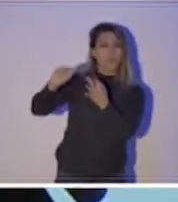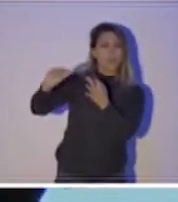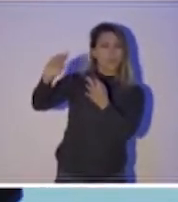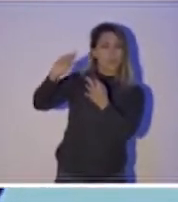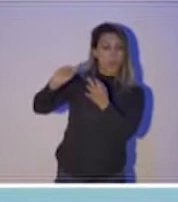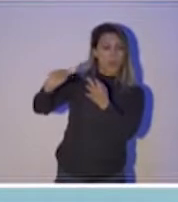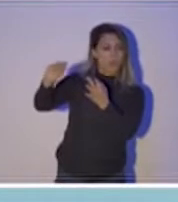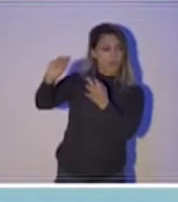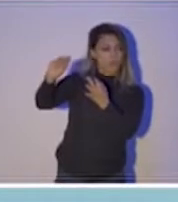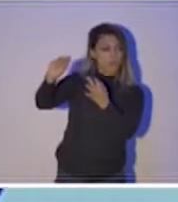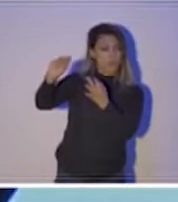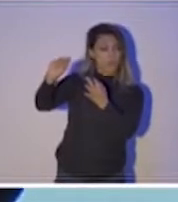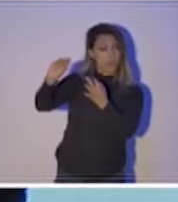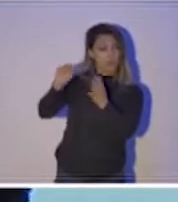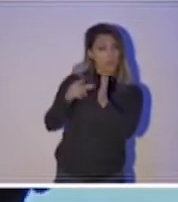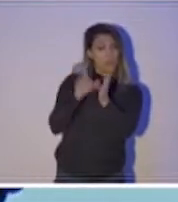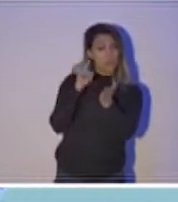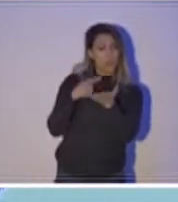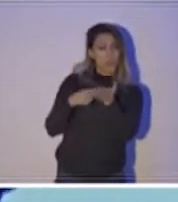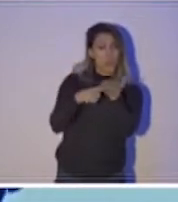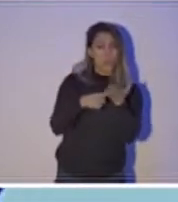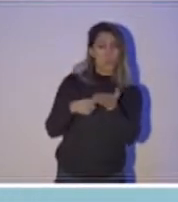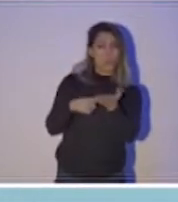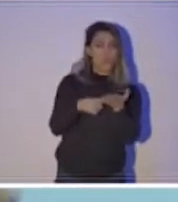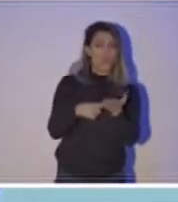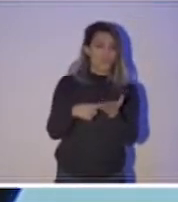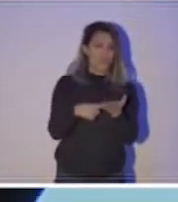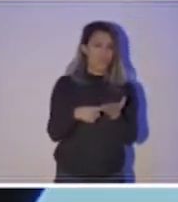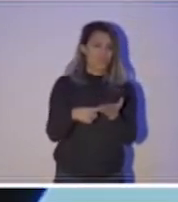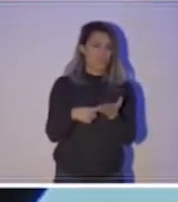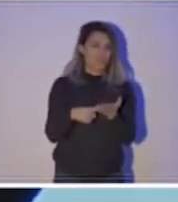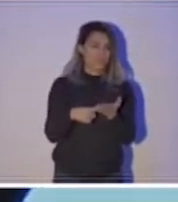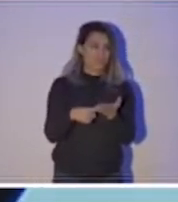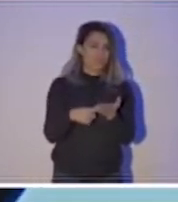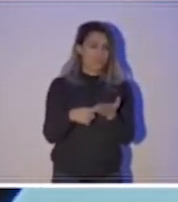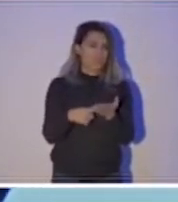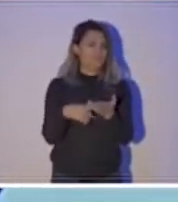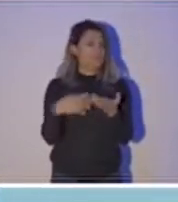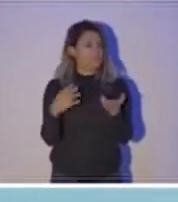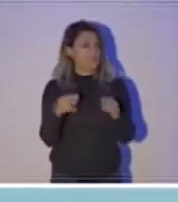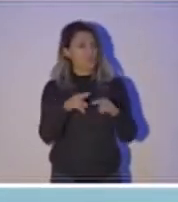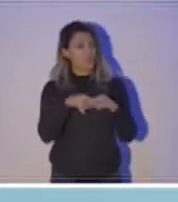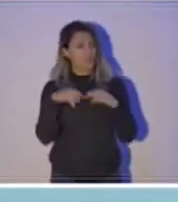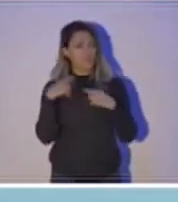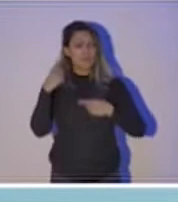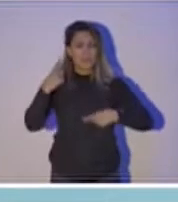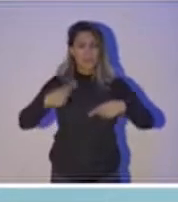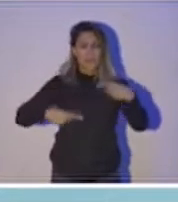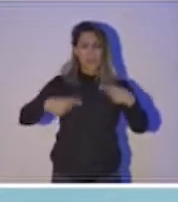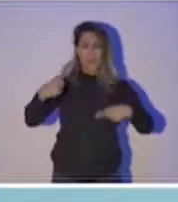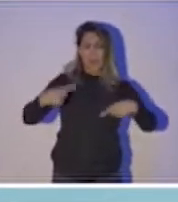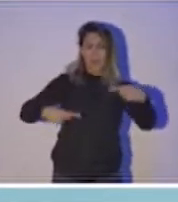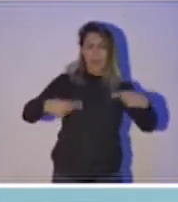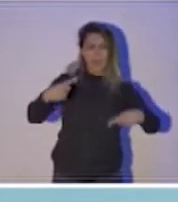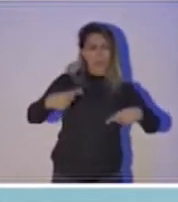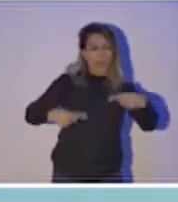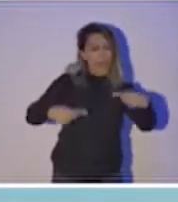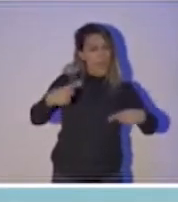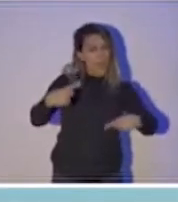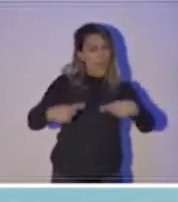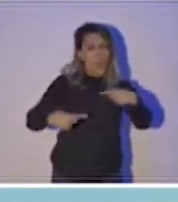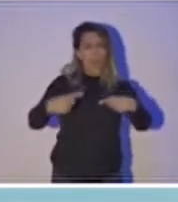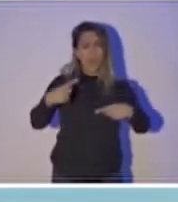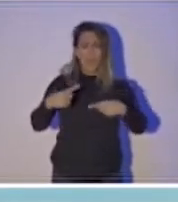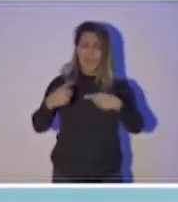tempos, principalmente nas últimas aulas, que têm sido mais calorosas por conta dos debates que a gente tem feito. Mas eu acredito que esse